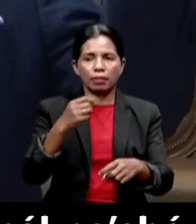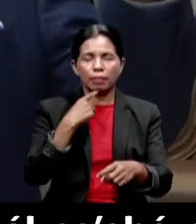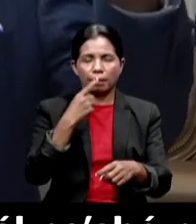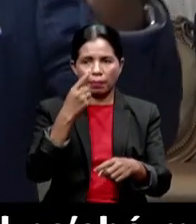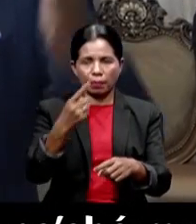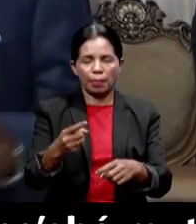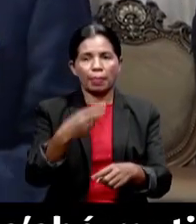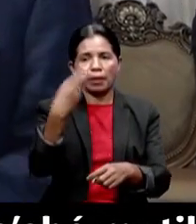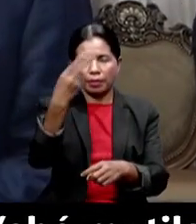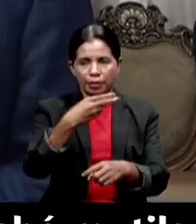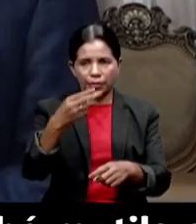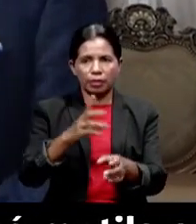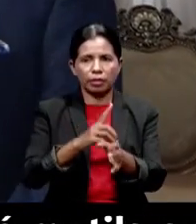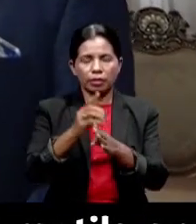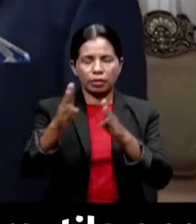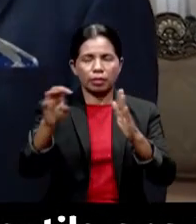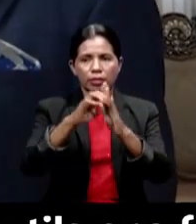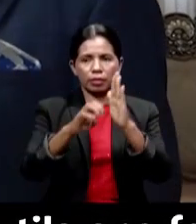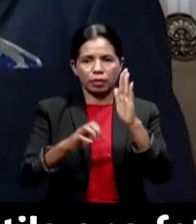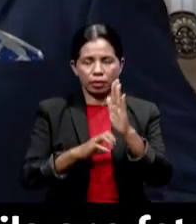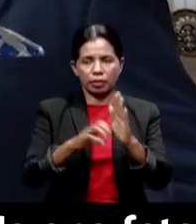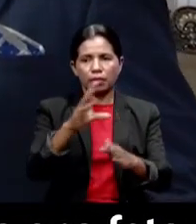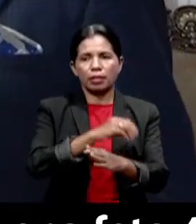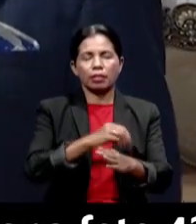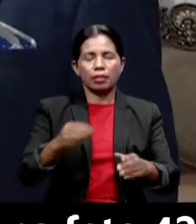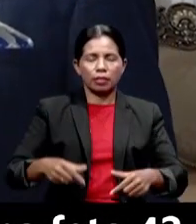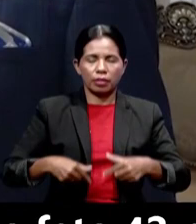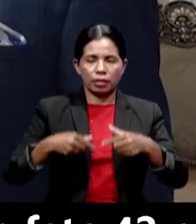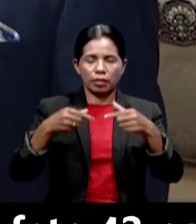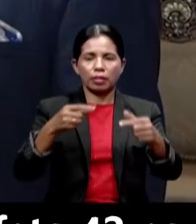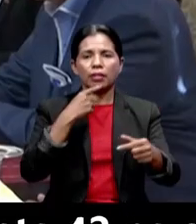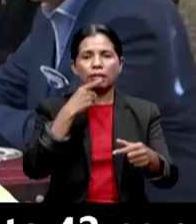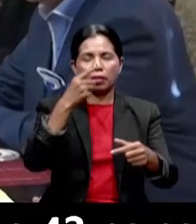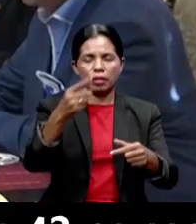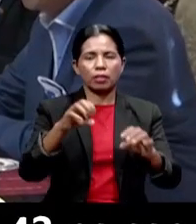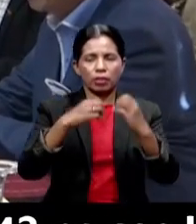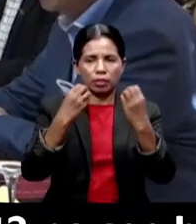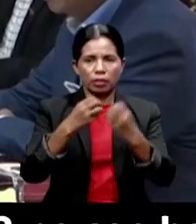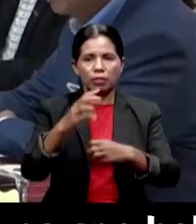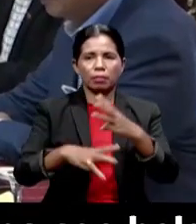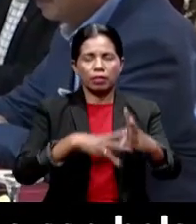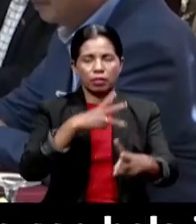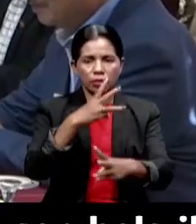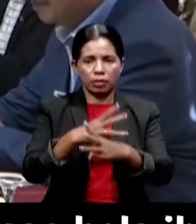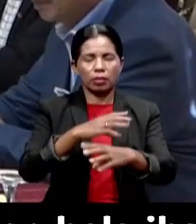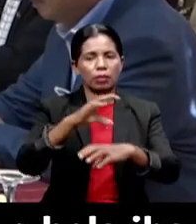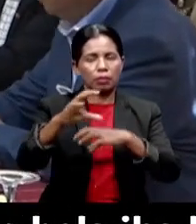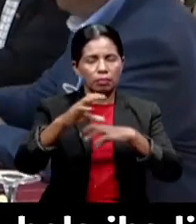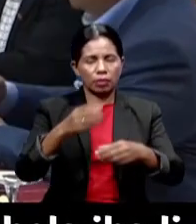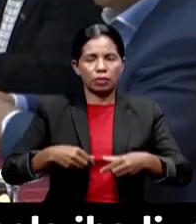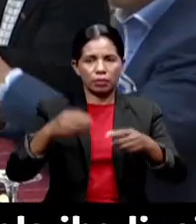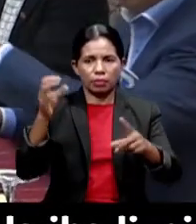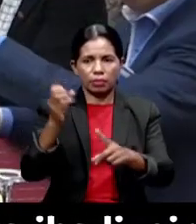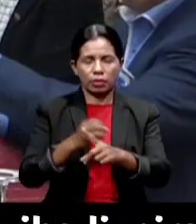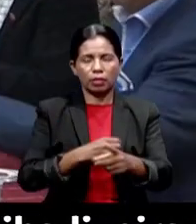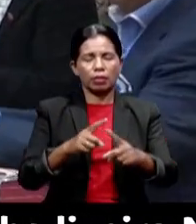Lai e Quintane, diretor executivo em Shed Integrated Framework, HTT, Organização Mundial Comércio, se oferece oportunidade